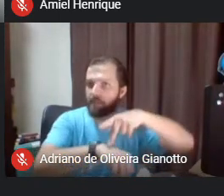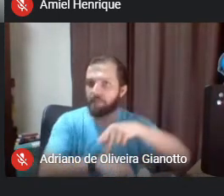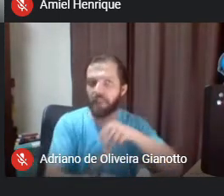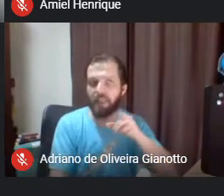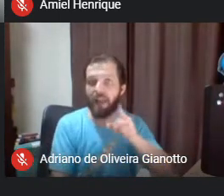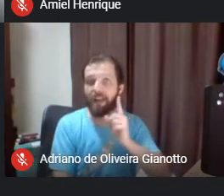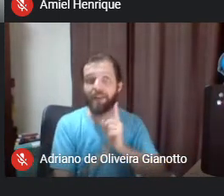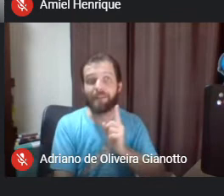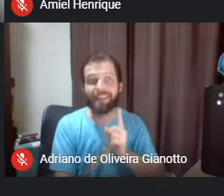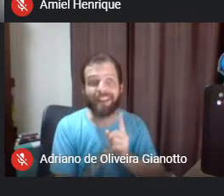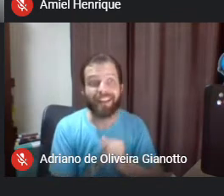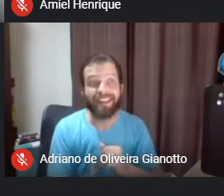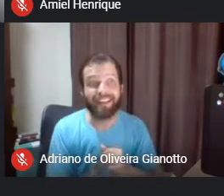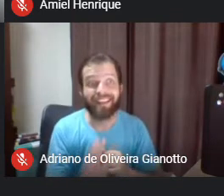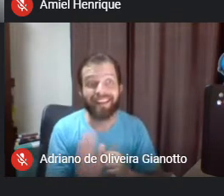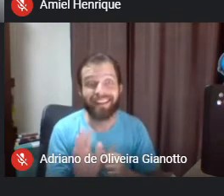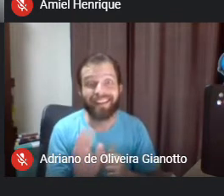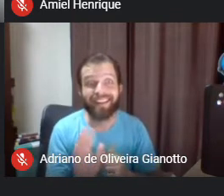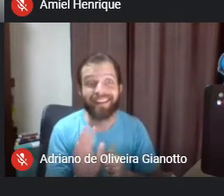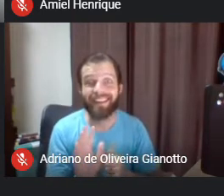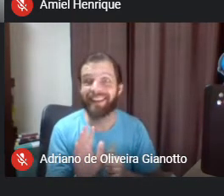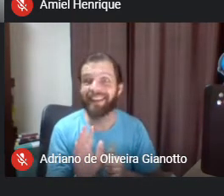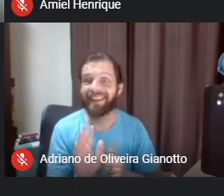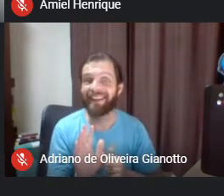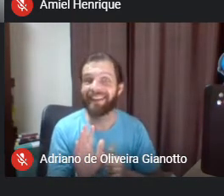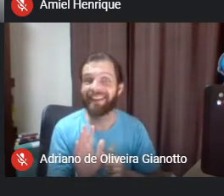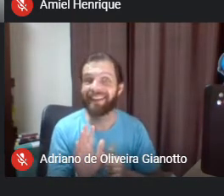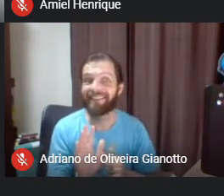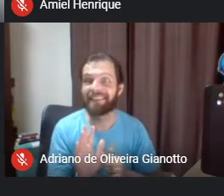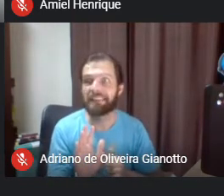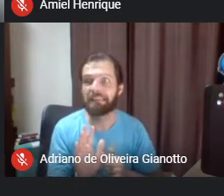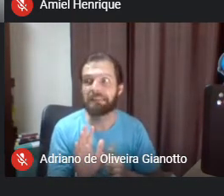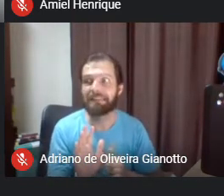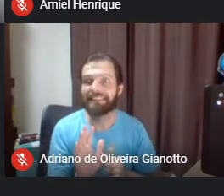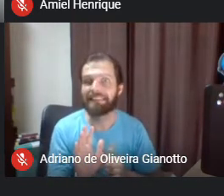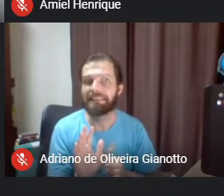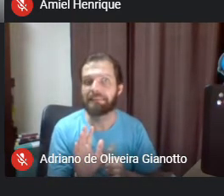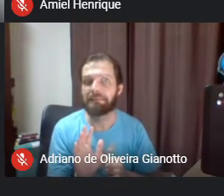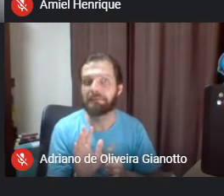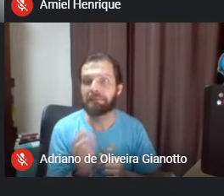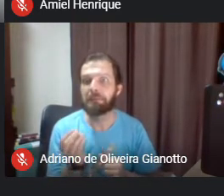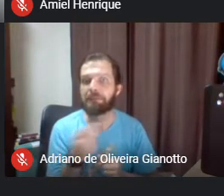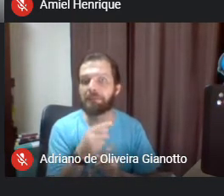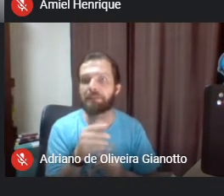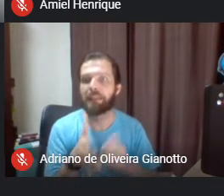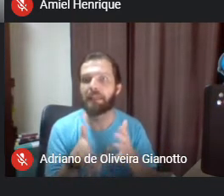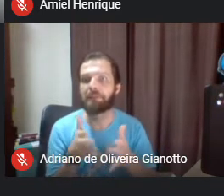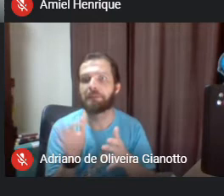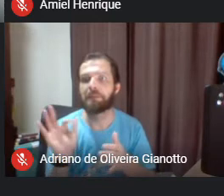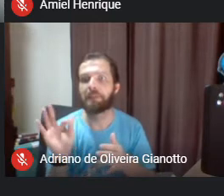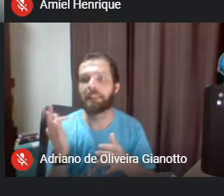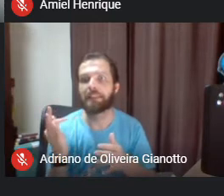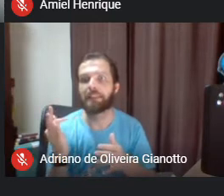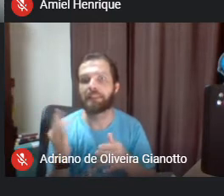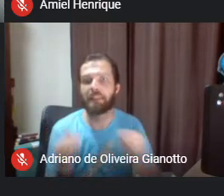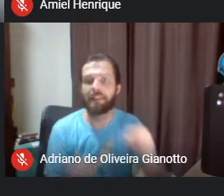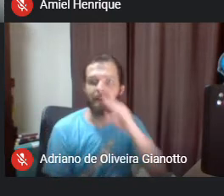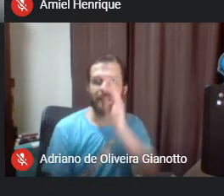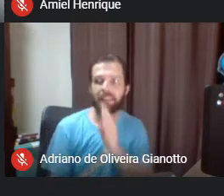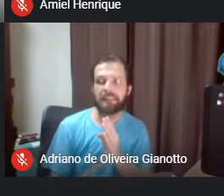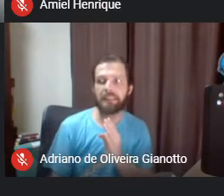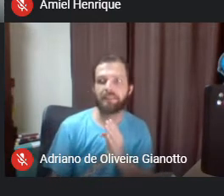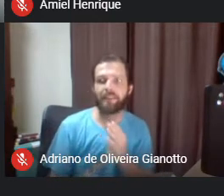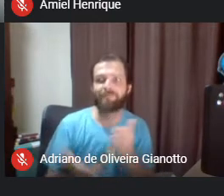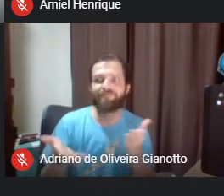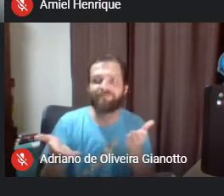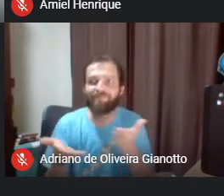um grupo de surdos numa praça. E ele, né, sinalizou ali para se comunicar com as pessoas. E ele falou